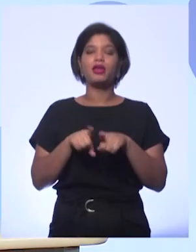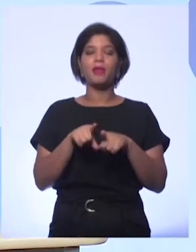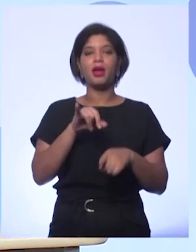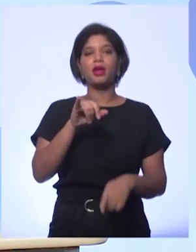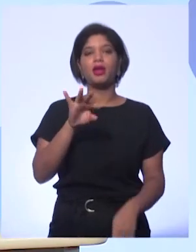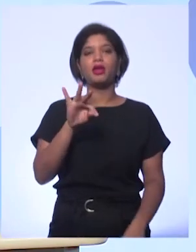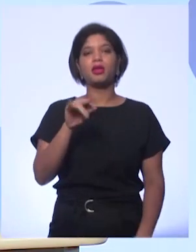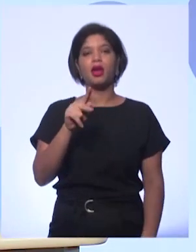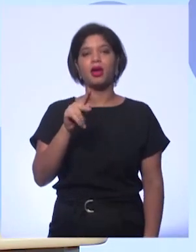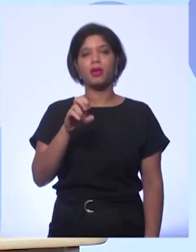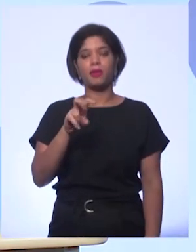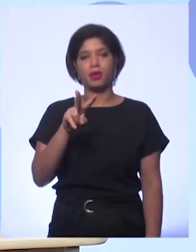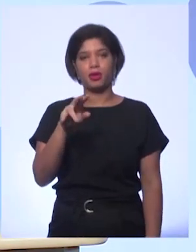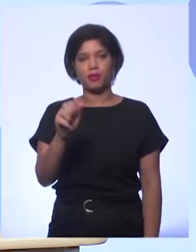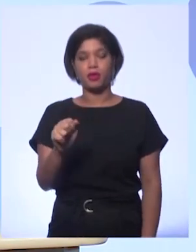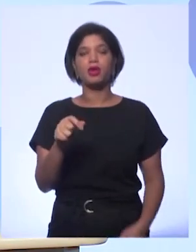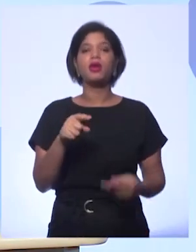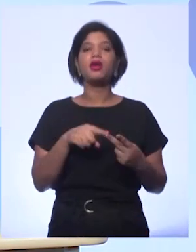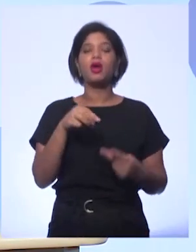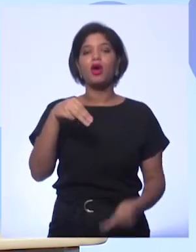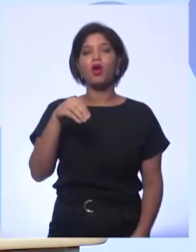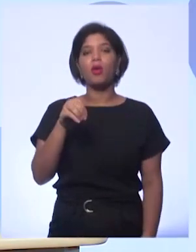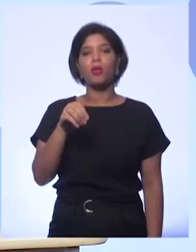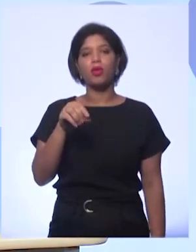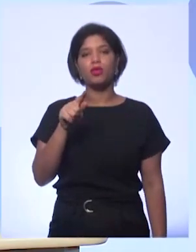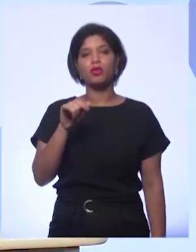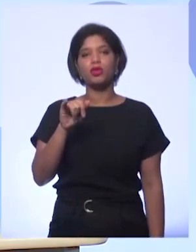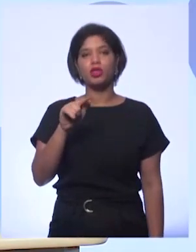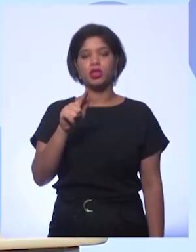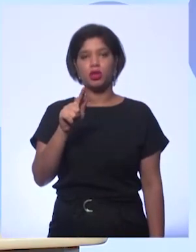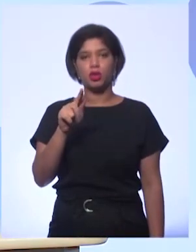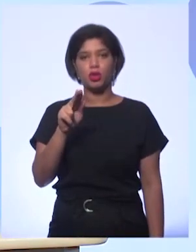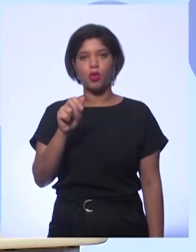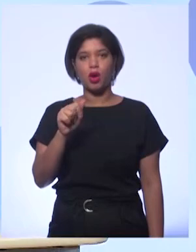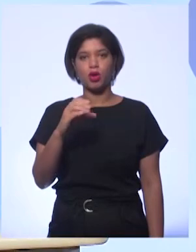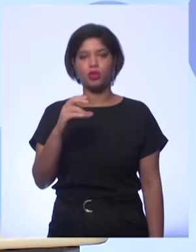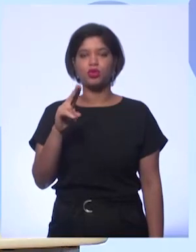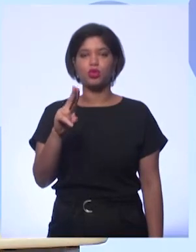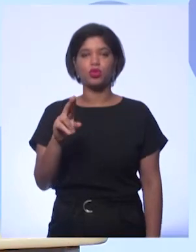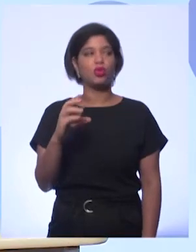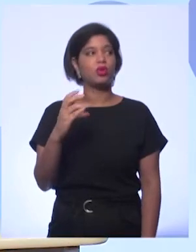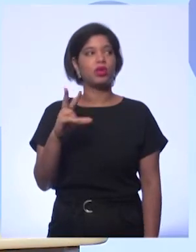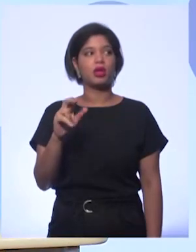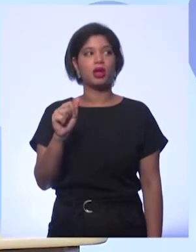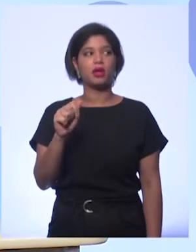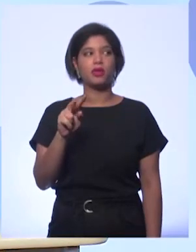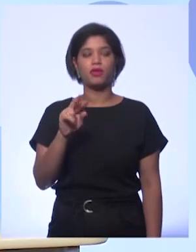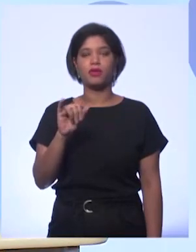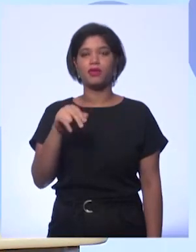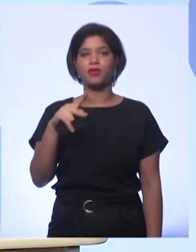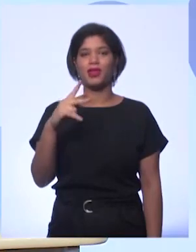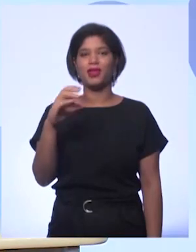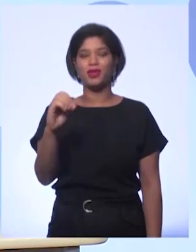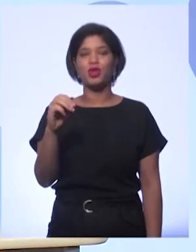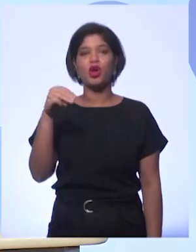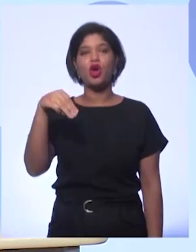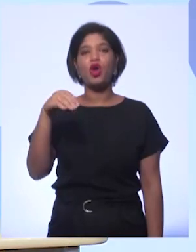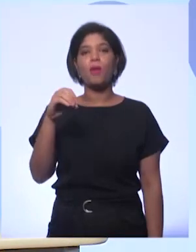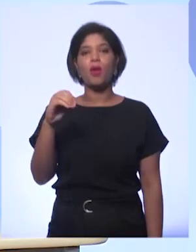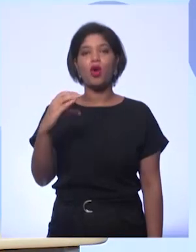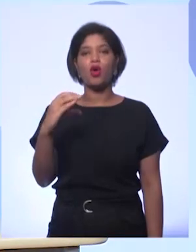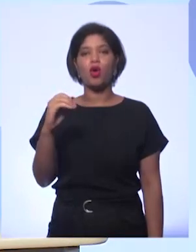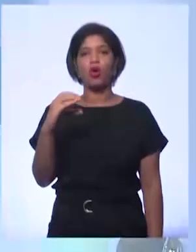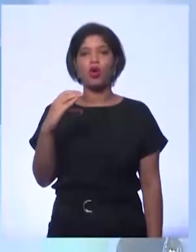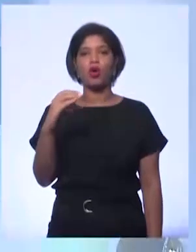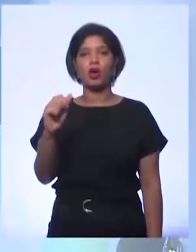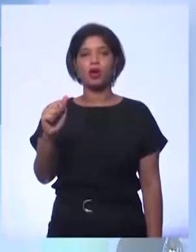Itapeva, Mogi Guaçu, Cravinhos, Apiaí, Campinas Oeste, Lorena e Mococa. Vamos